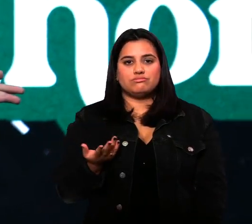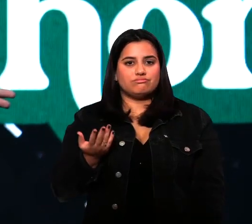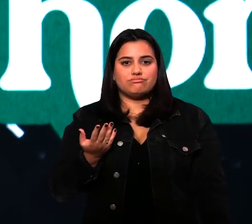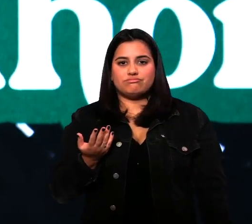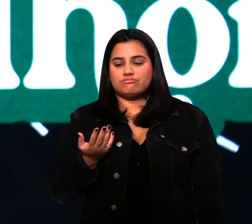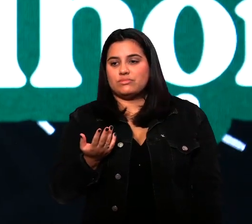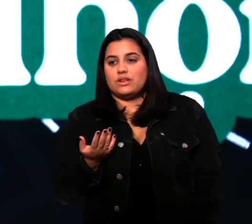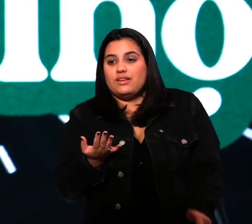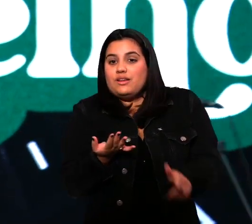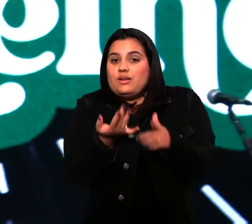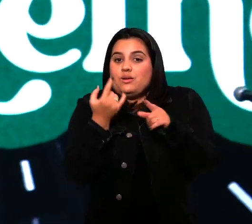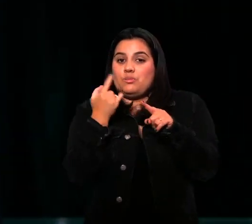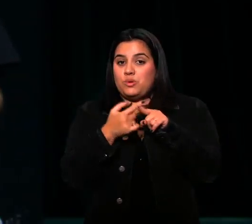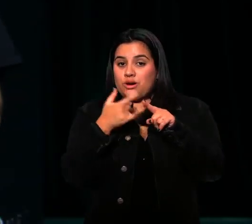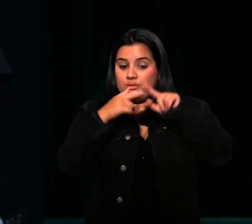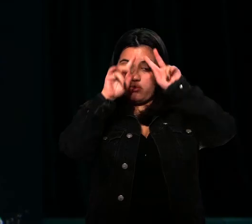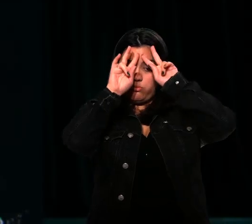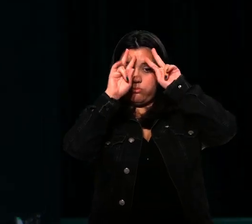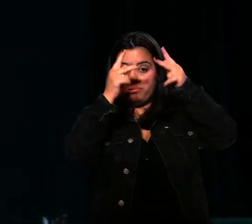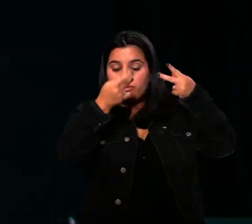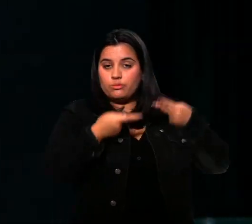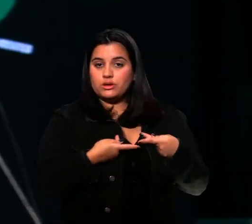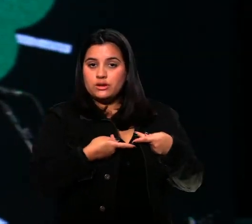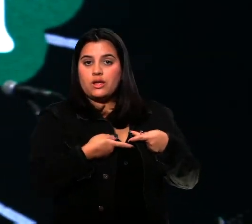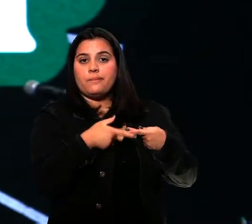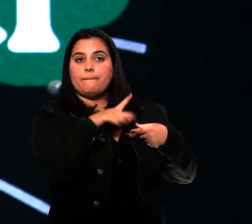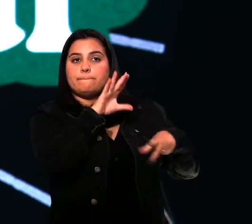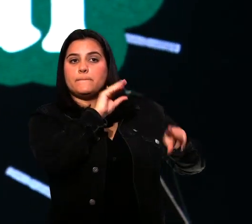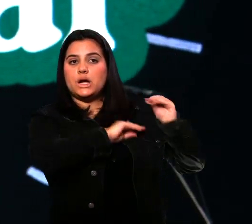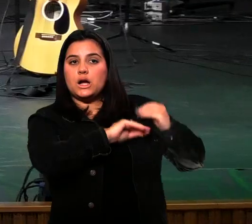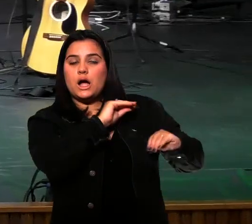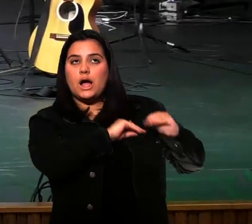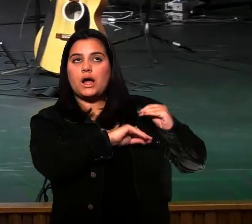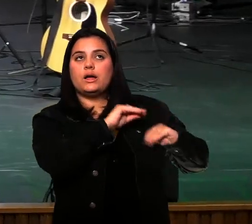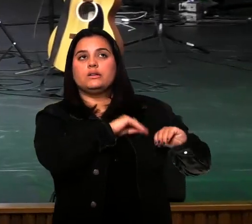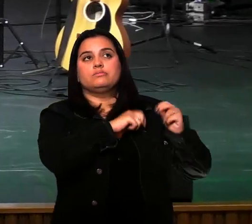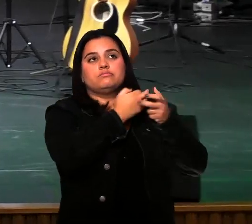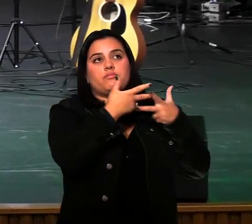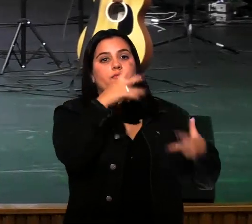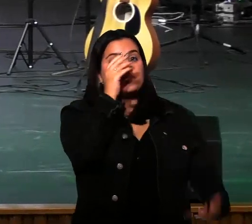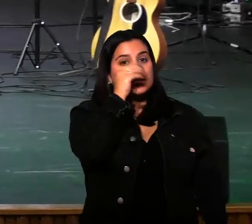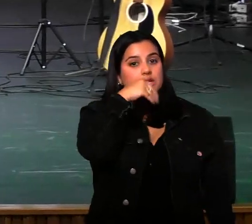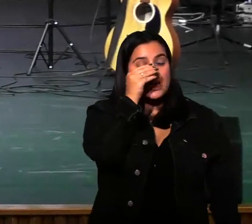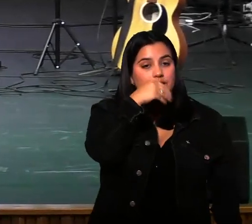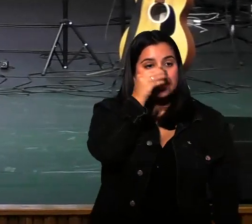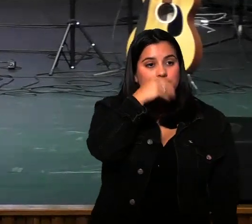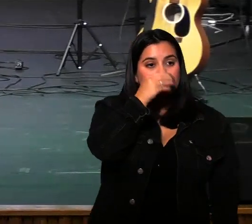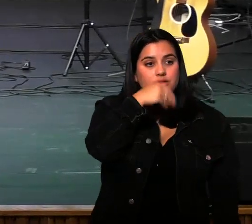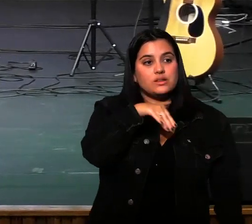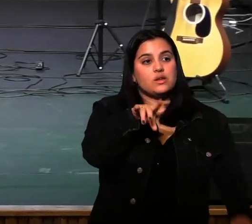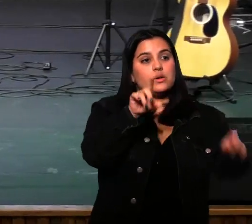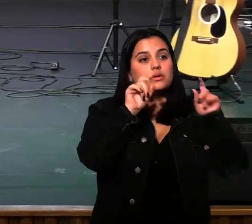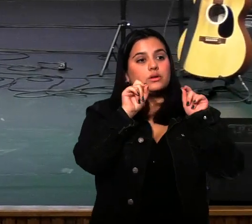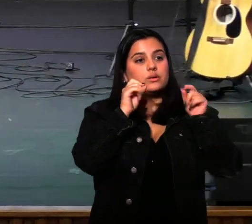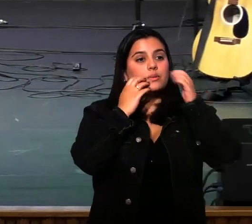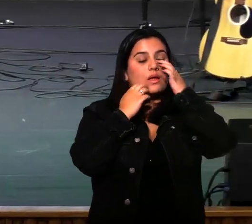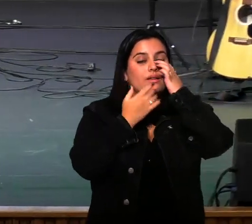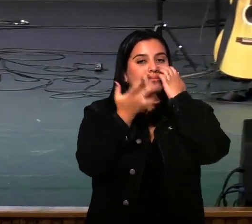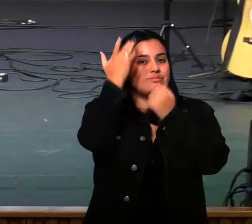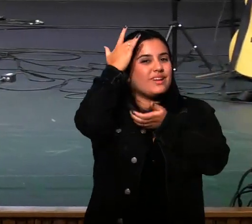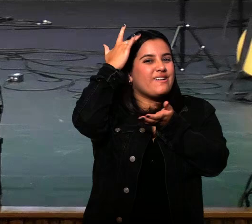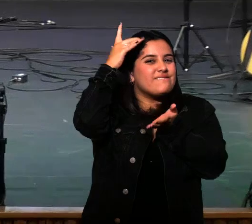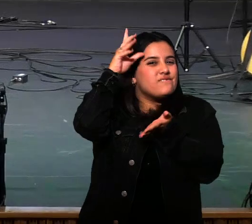Por quê? Na nossa humanidade, nos nossos pecados, nos nossos delitos, nas nossas fraquezas, e infelizmente na nossa